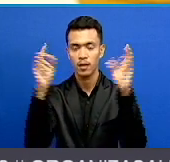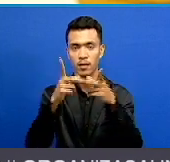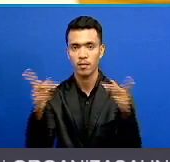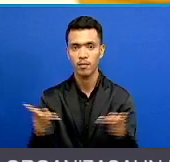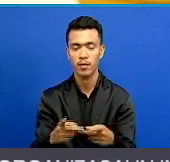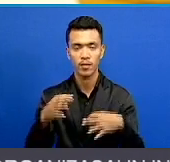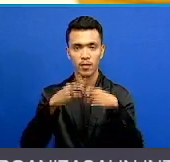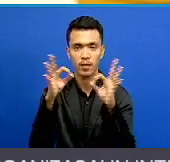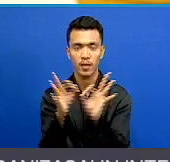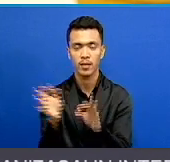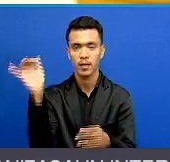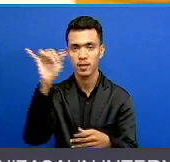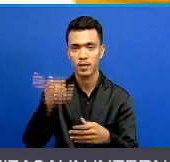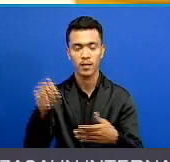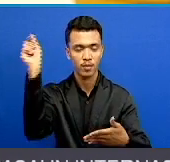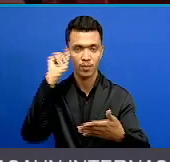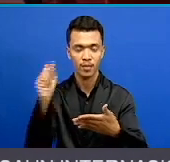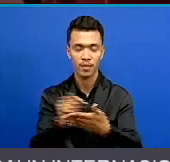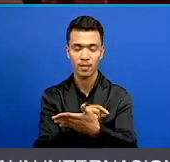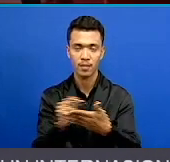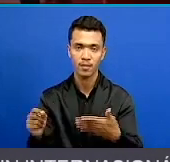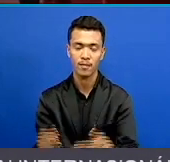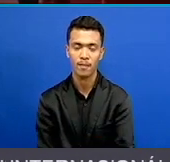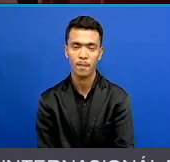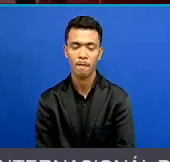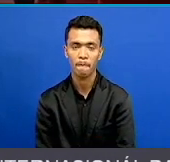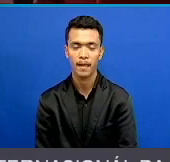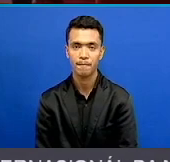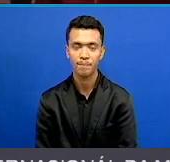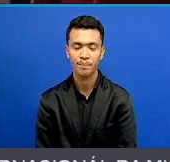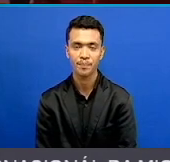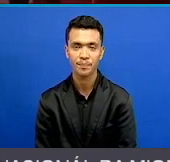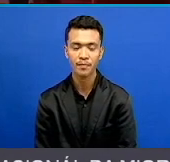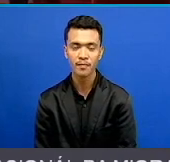renova tan Sira de contrato. Juvenal da Silva, Nuno Moraes, ba RTTL.